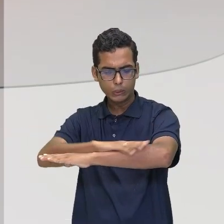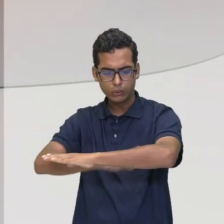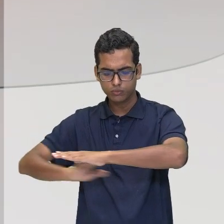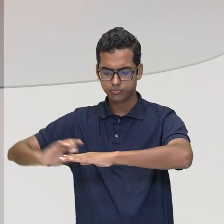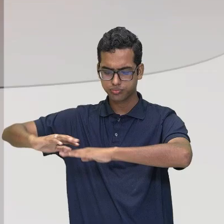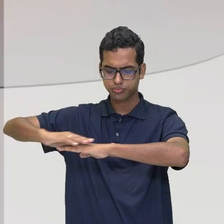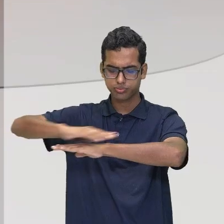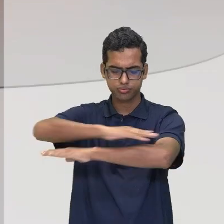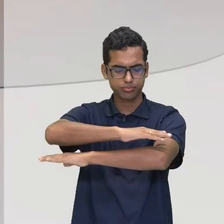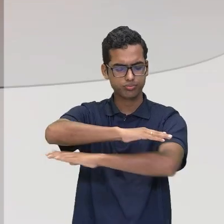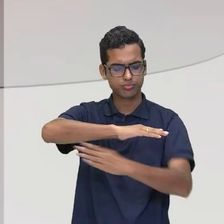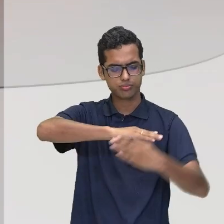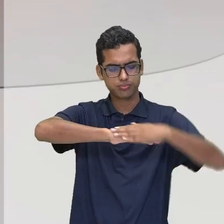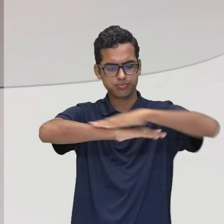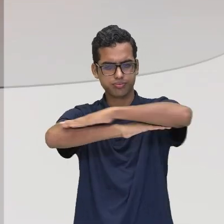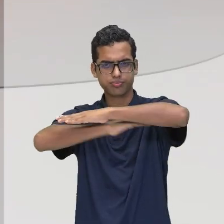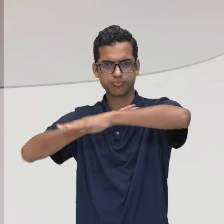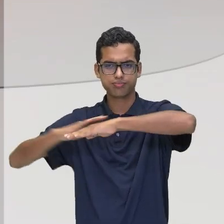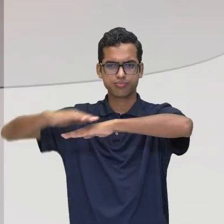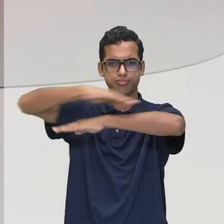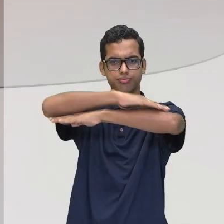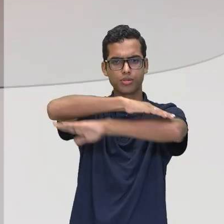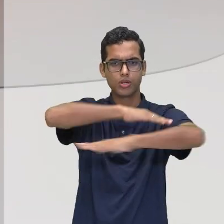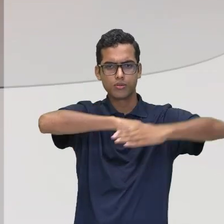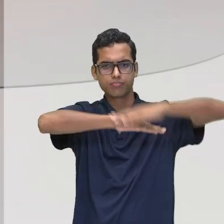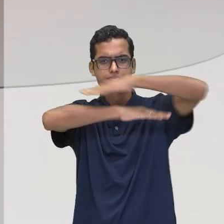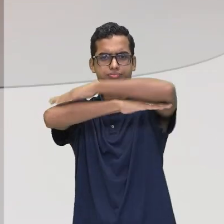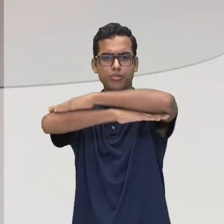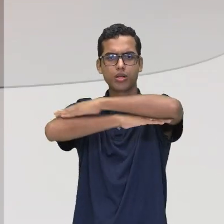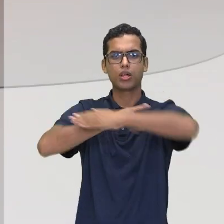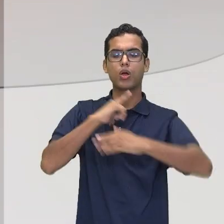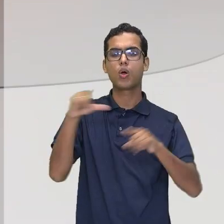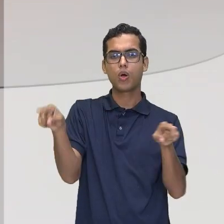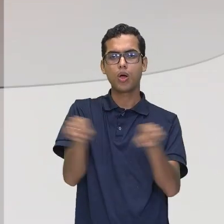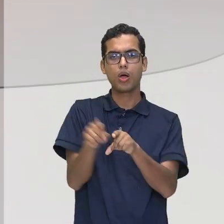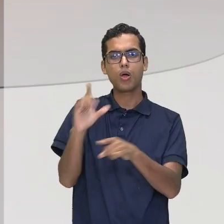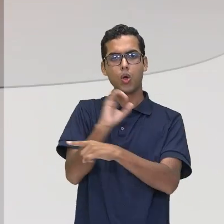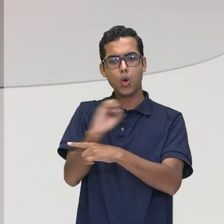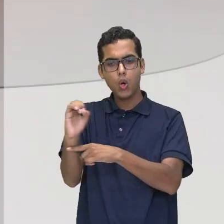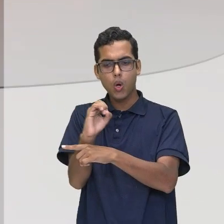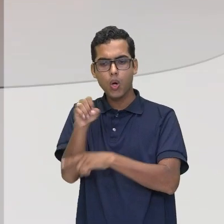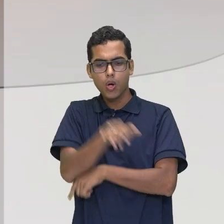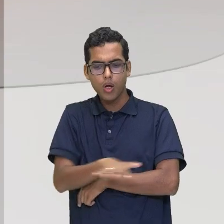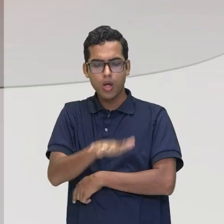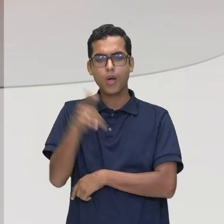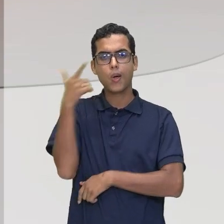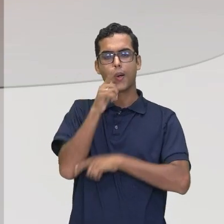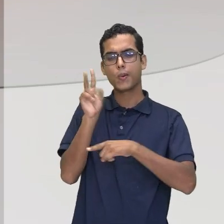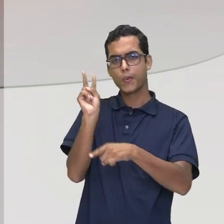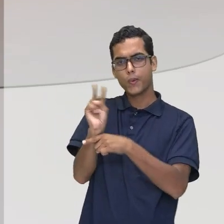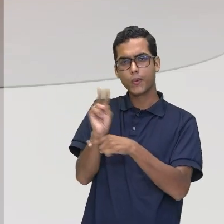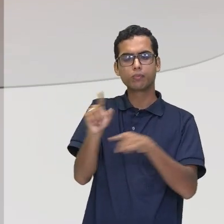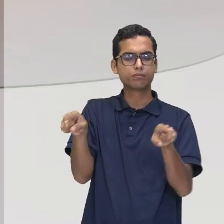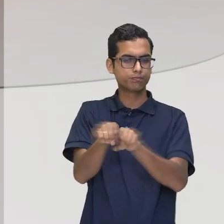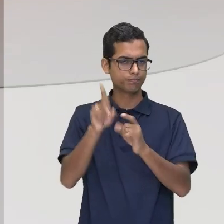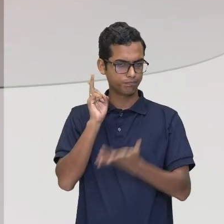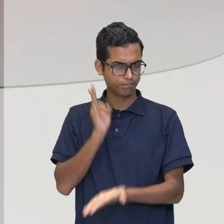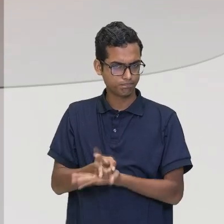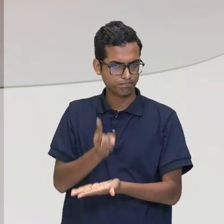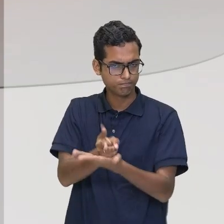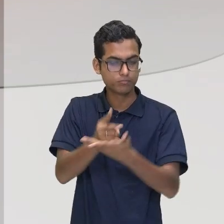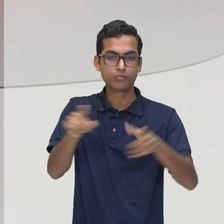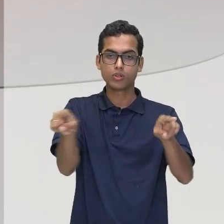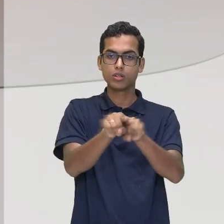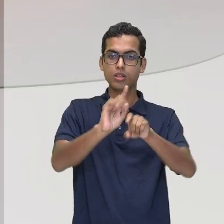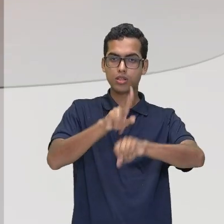da crosta terrestre, preservando o oxigênio ali naquele ambiente. E aí a decomposição